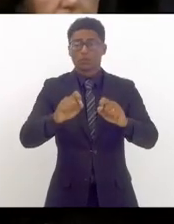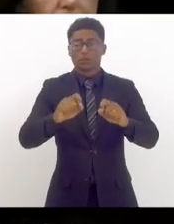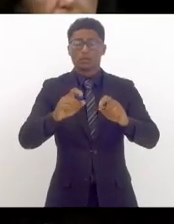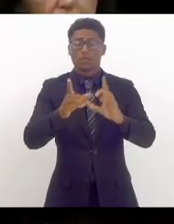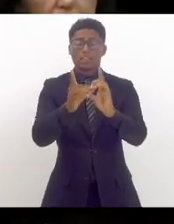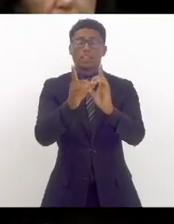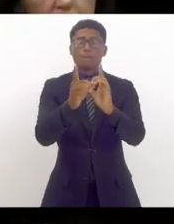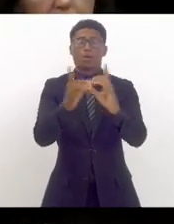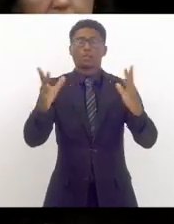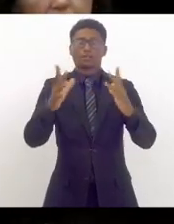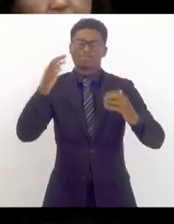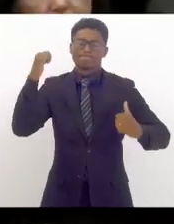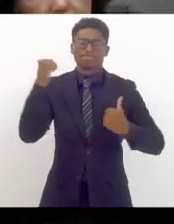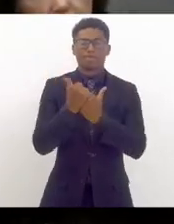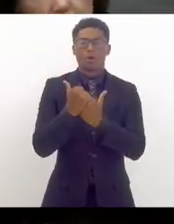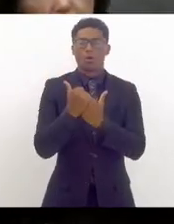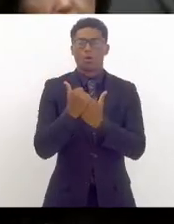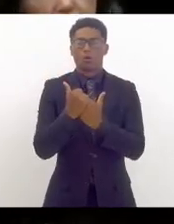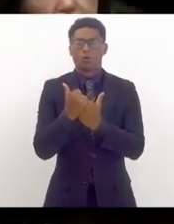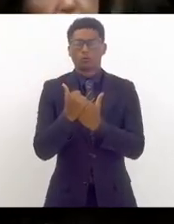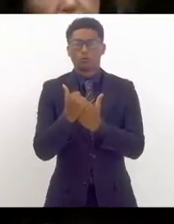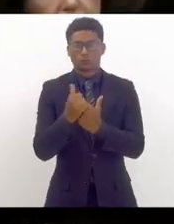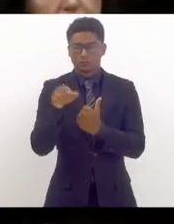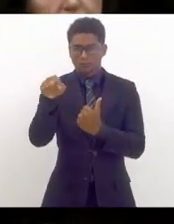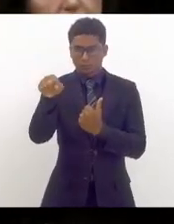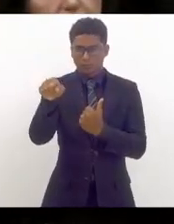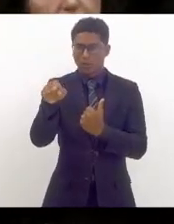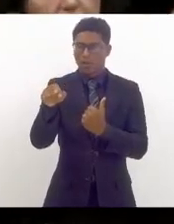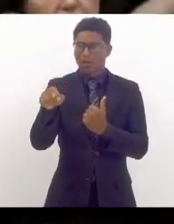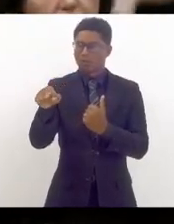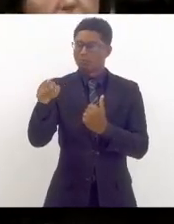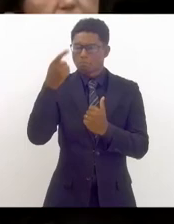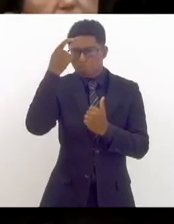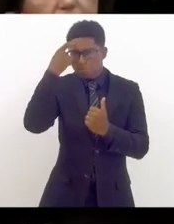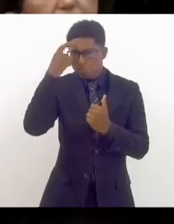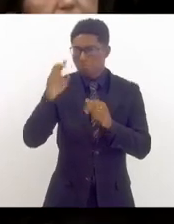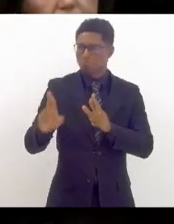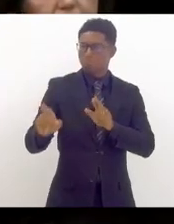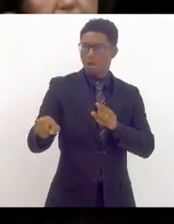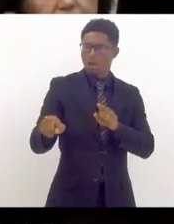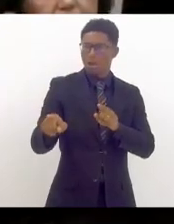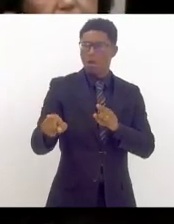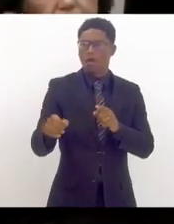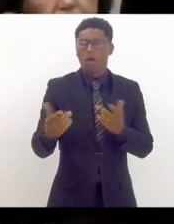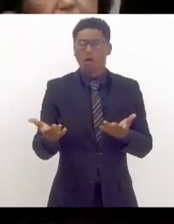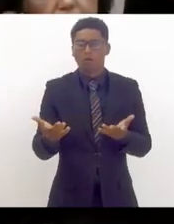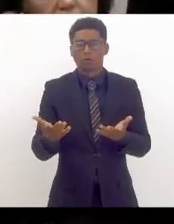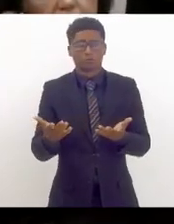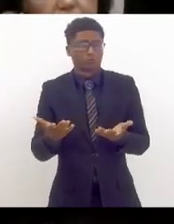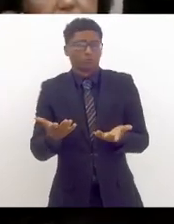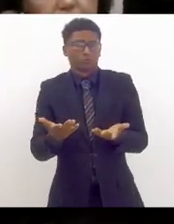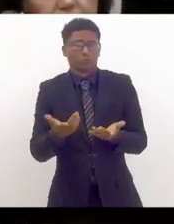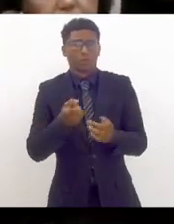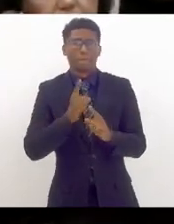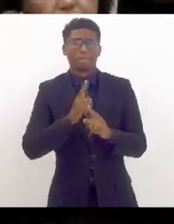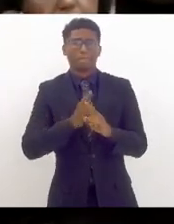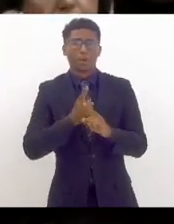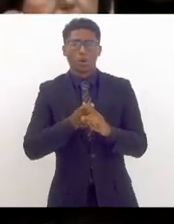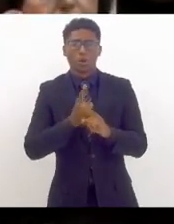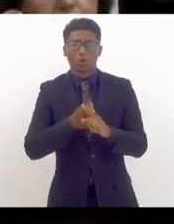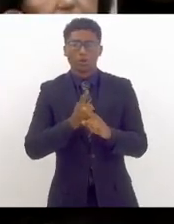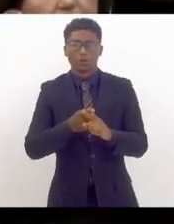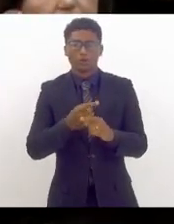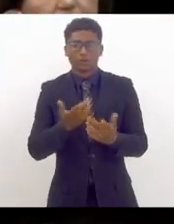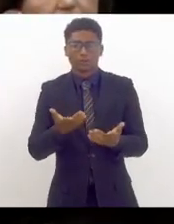maior, defender o contraditório, como um deputado que depende do voto e que tem que prestar contas e